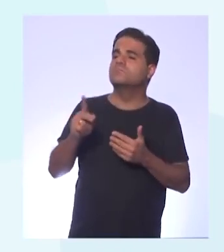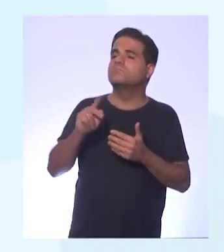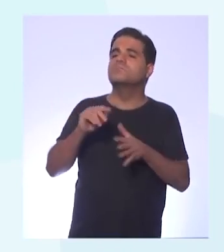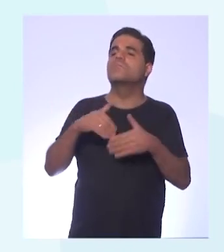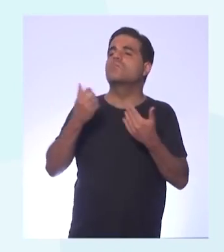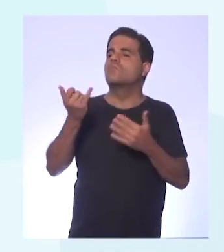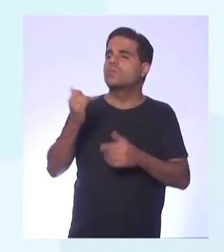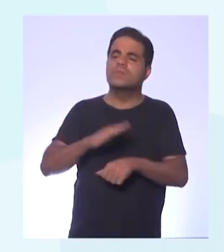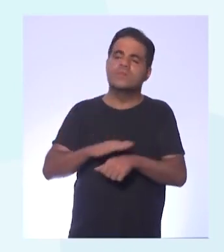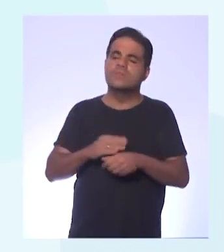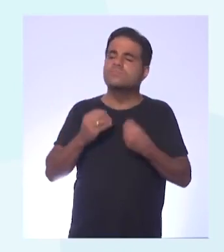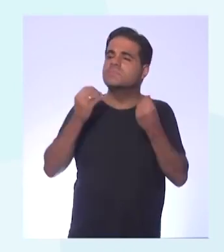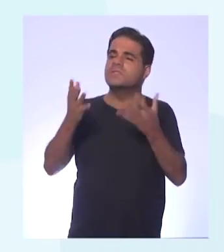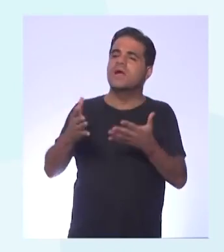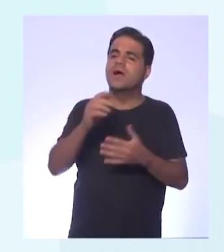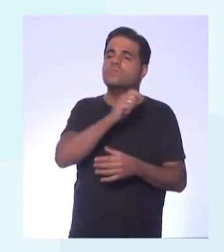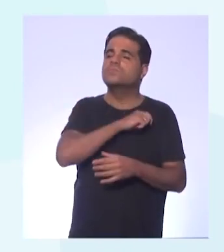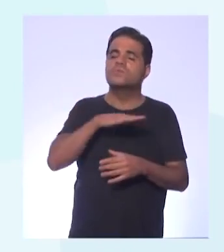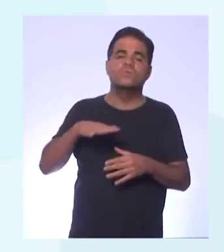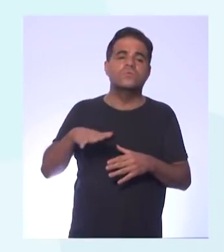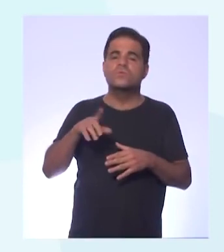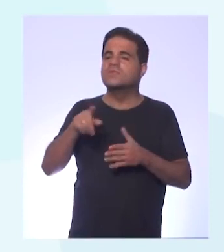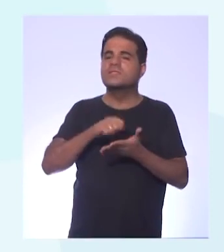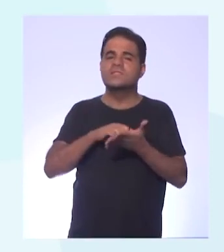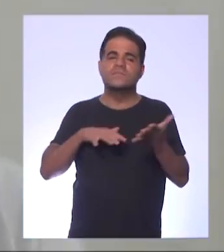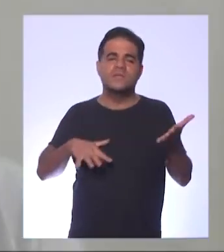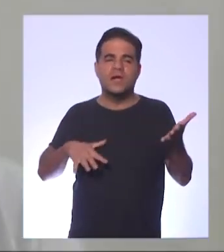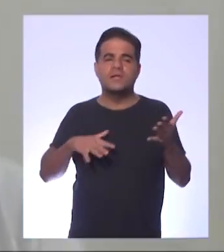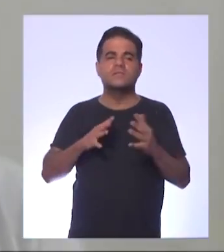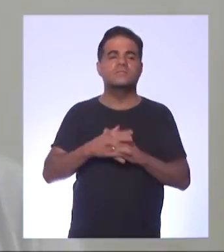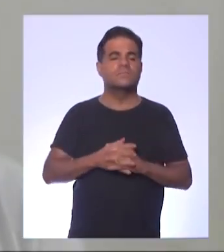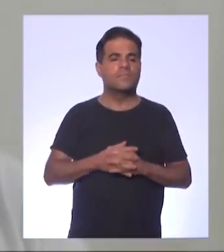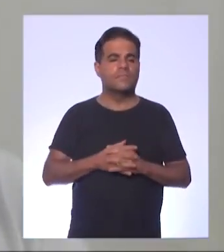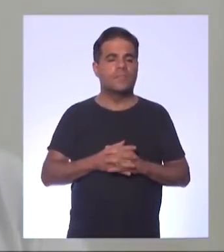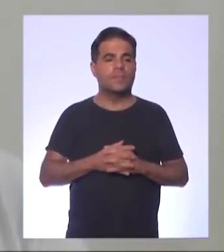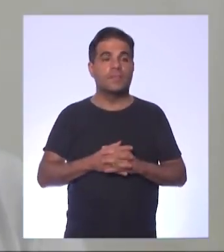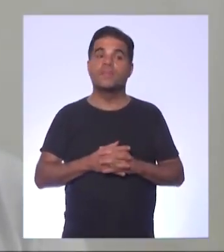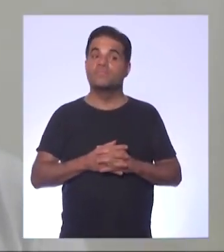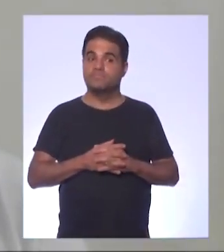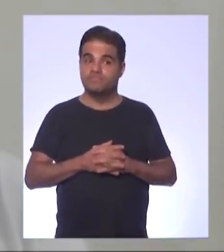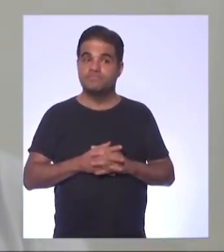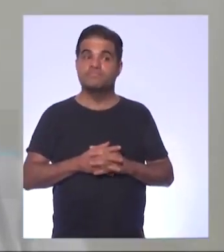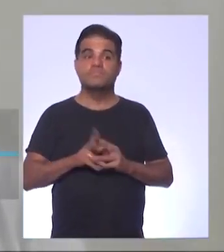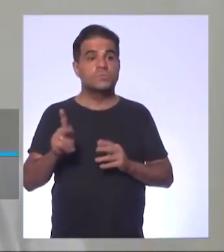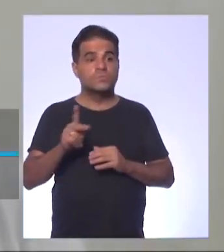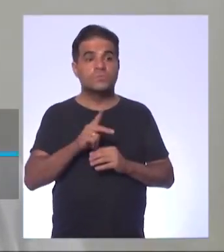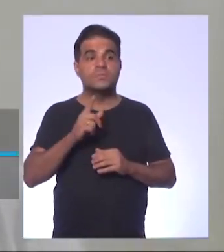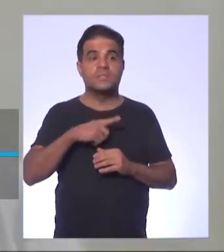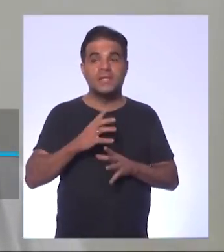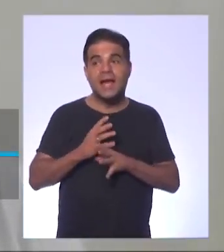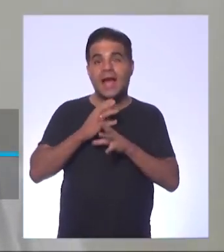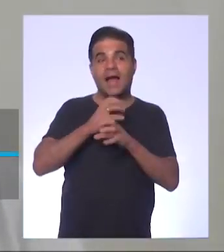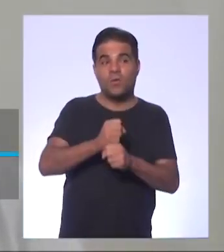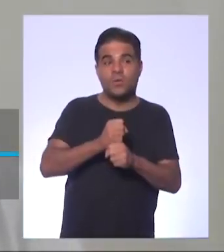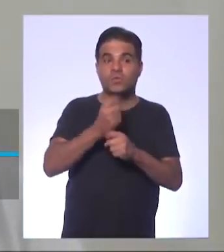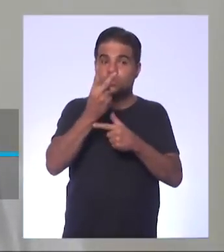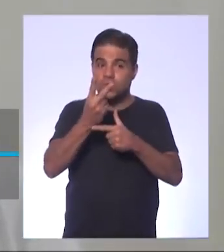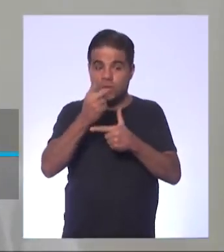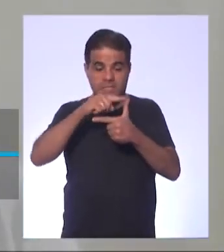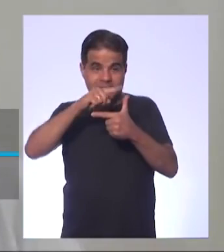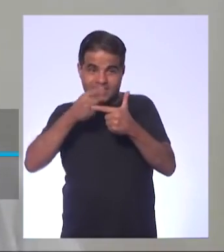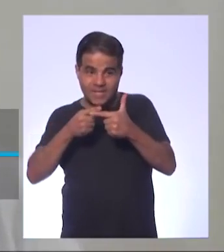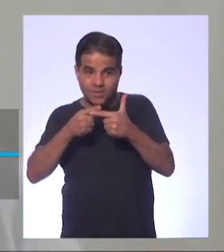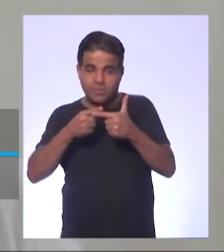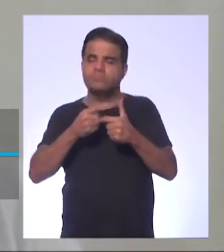tempo você vai dar para os alunos fazerem essa atividade? Bom, professora Roberta, eles têm que calcular 2 ângulos,